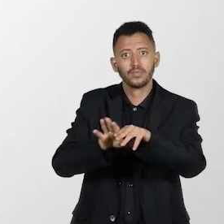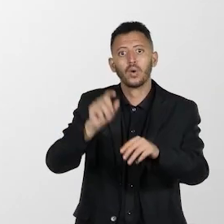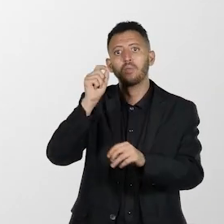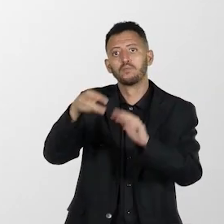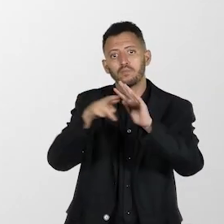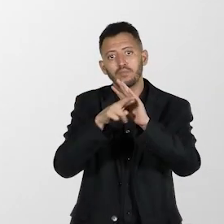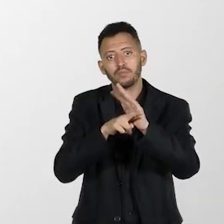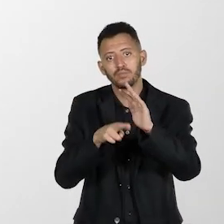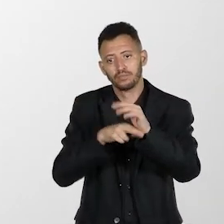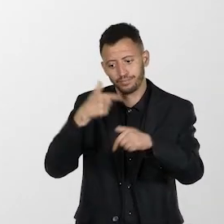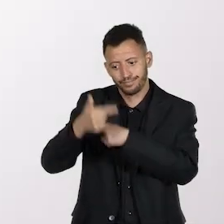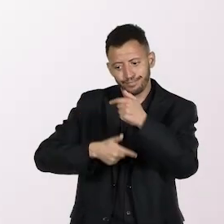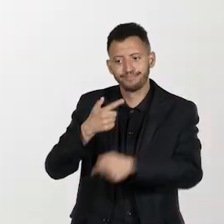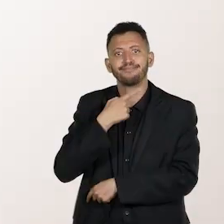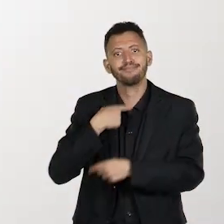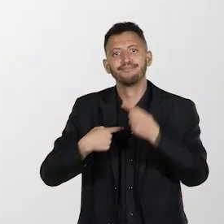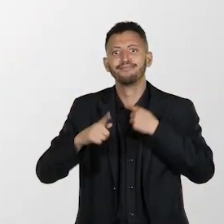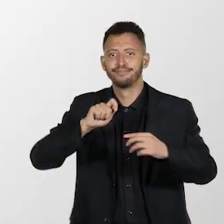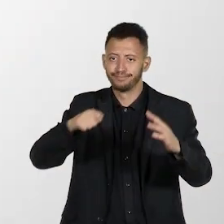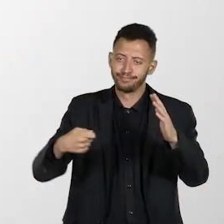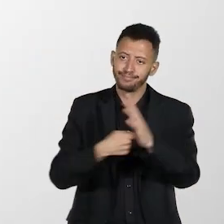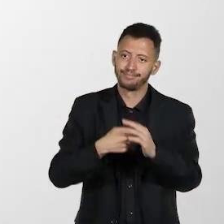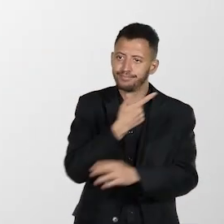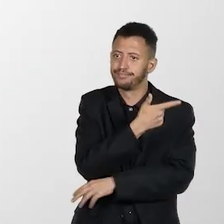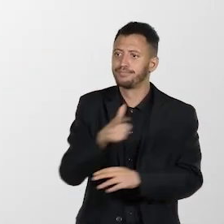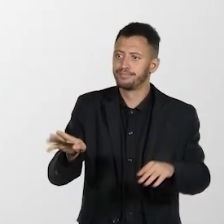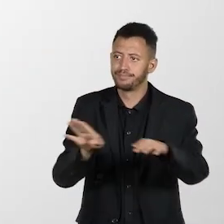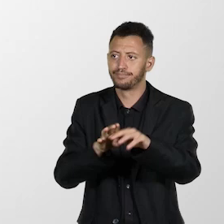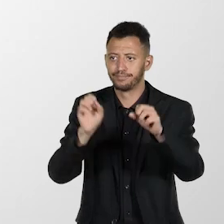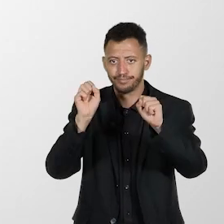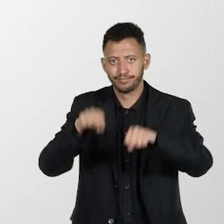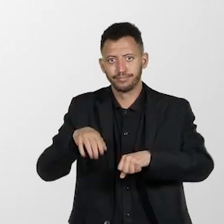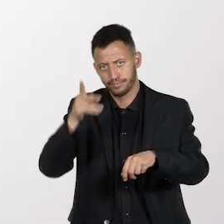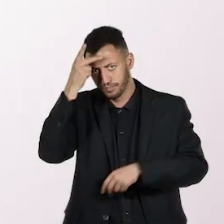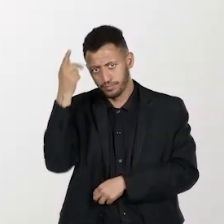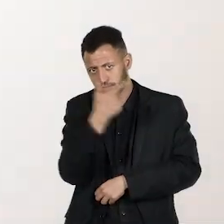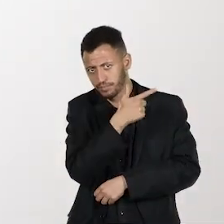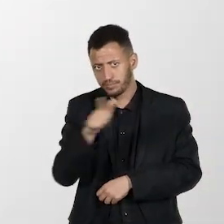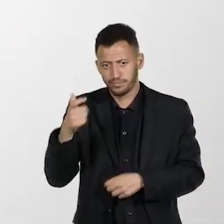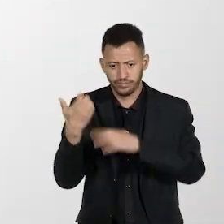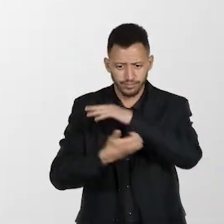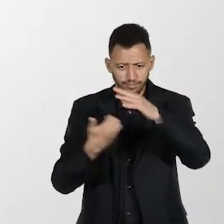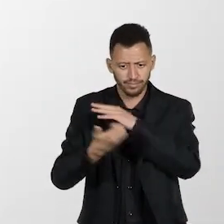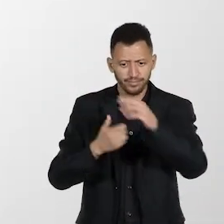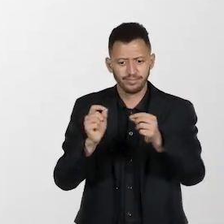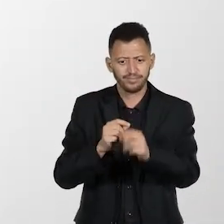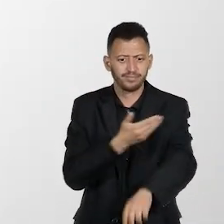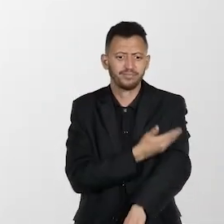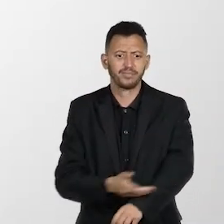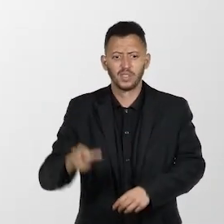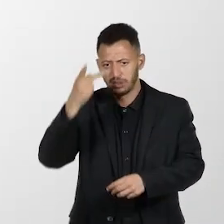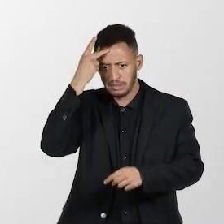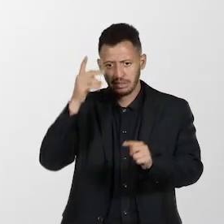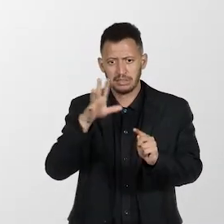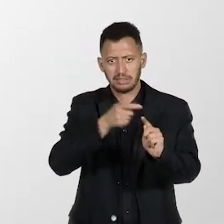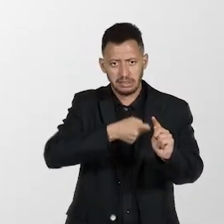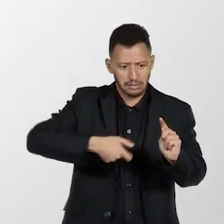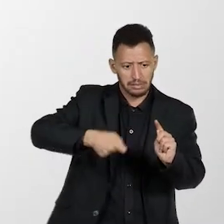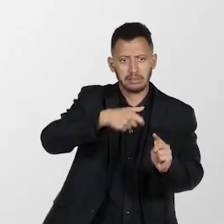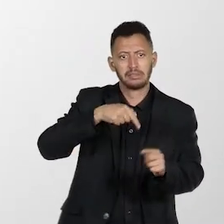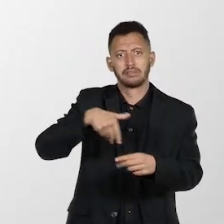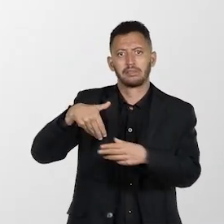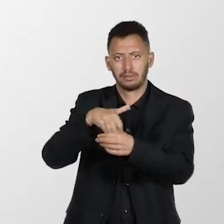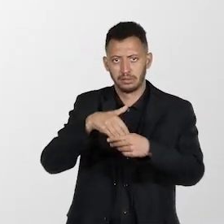é preciso fornecer o local, qual irregularidade trabalhista deseja denunciar, os denunciados, que são aquelas pessoas ou empresa